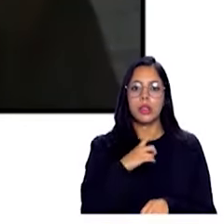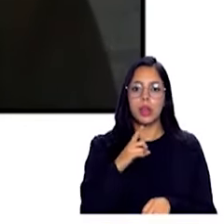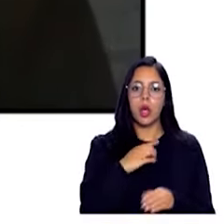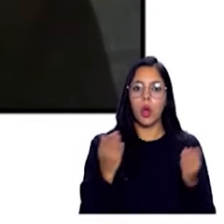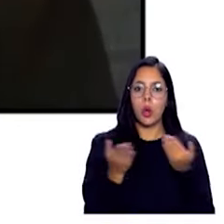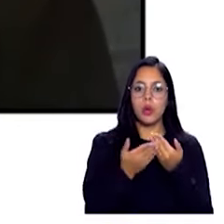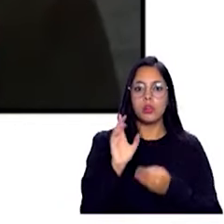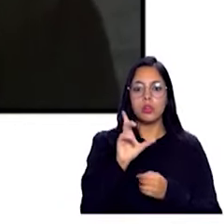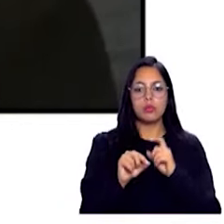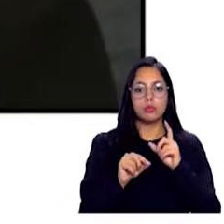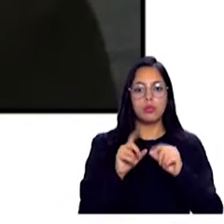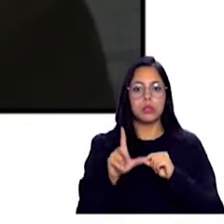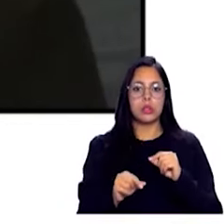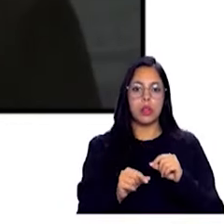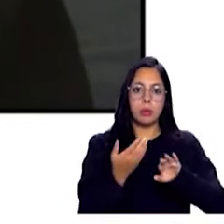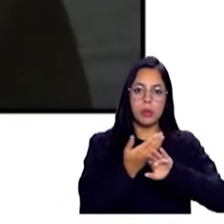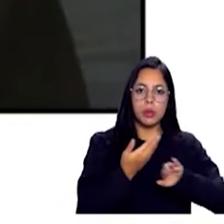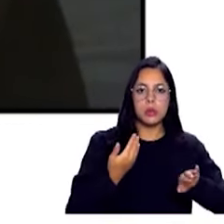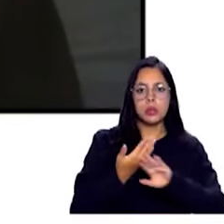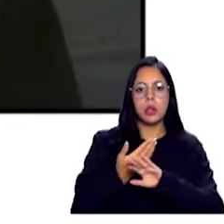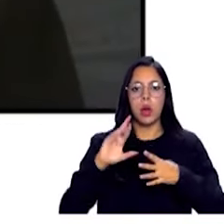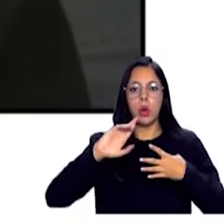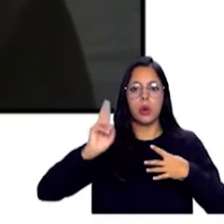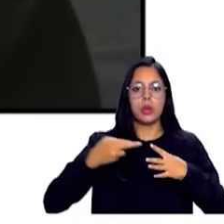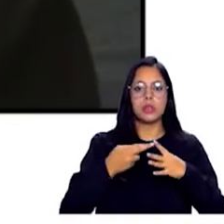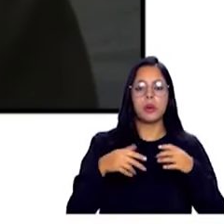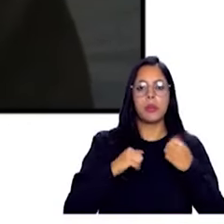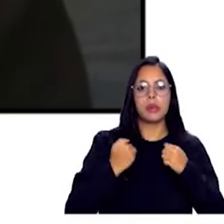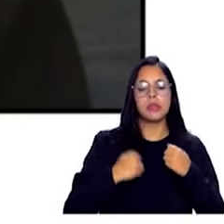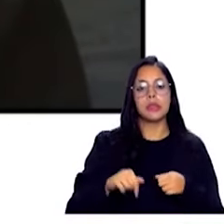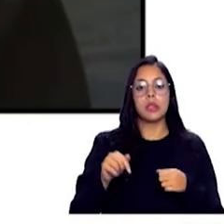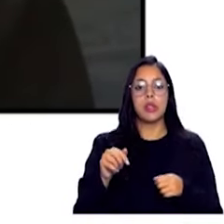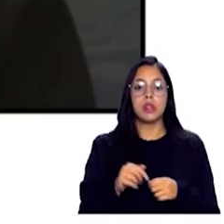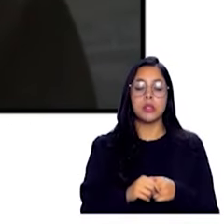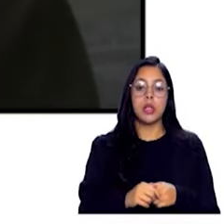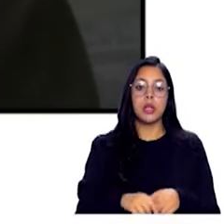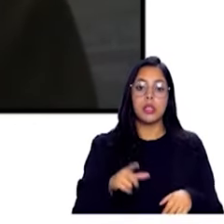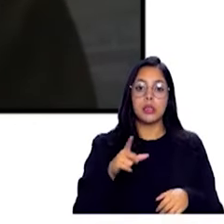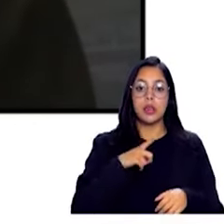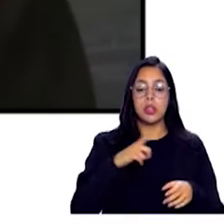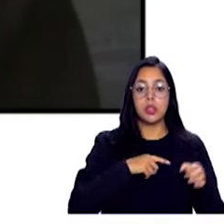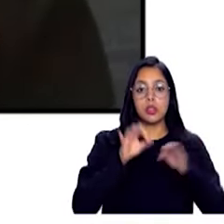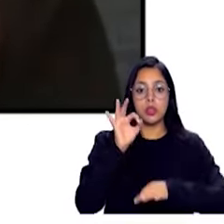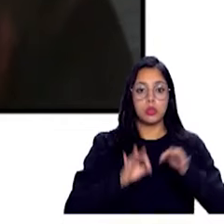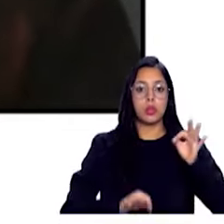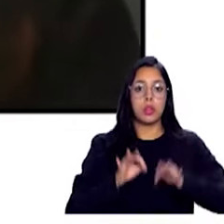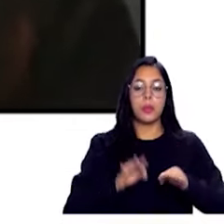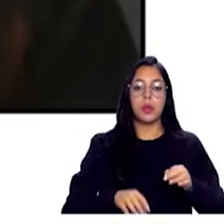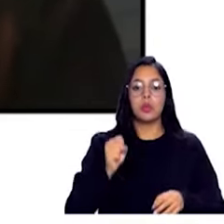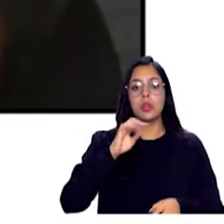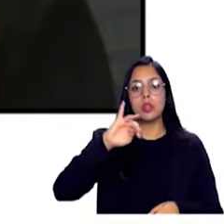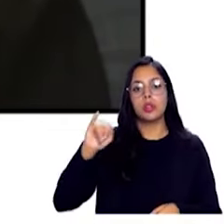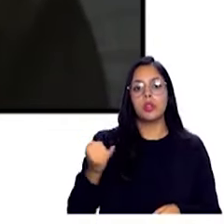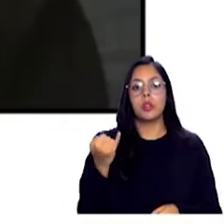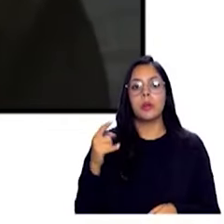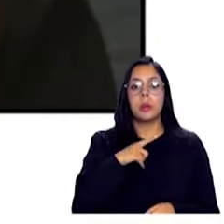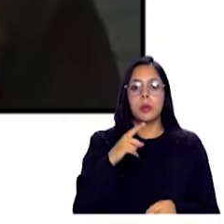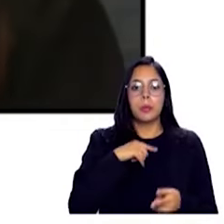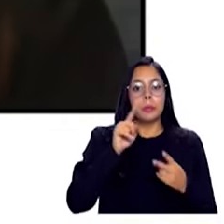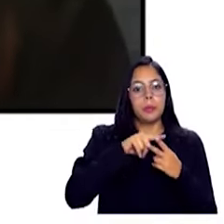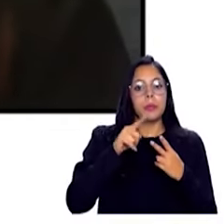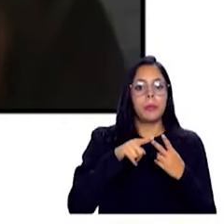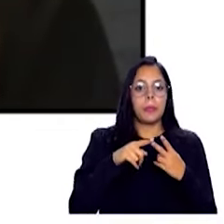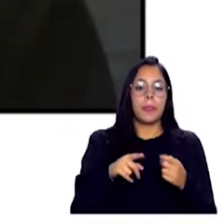criado para selecionar os recursos que devem ser objeto de apreciação do do STJ tem os dois vieses